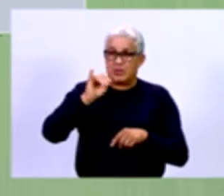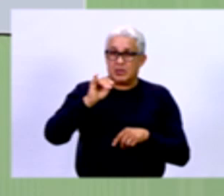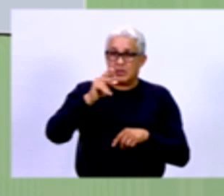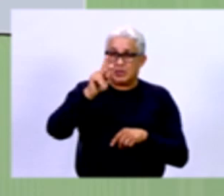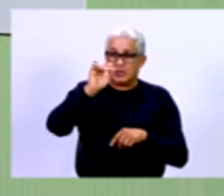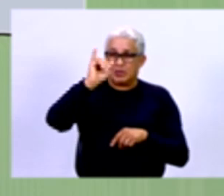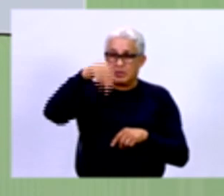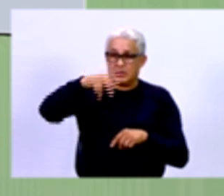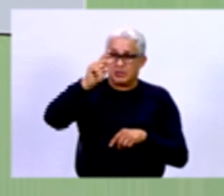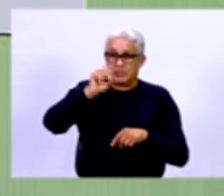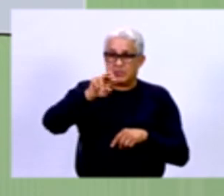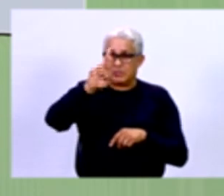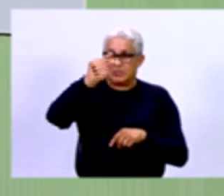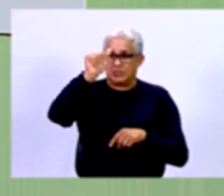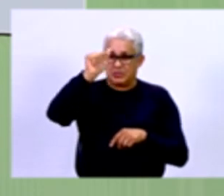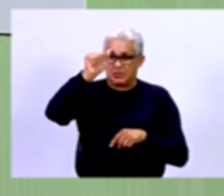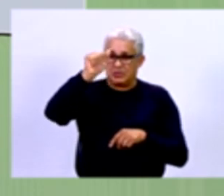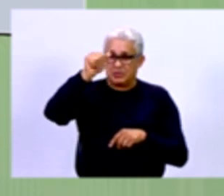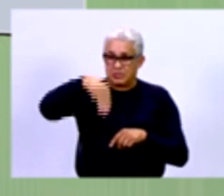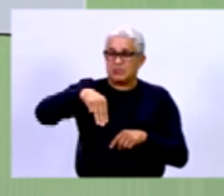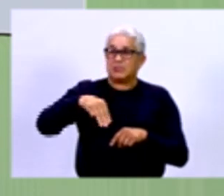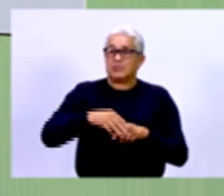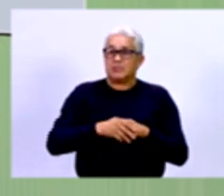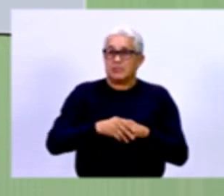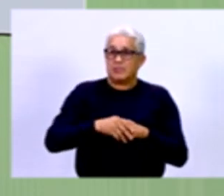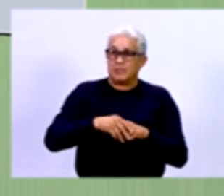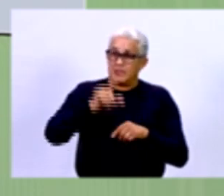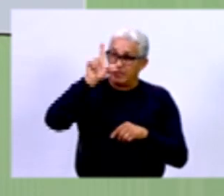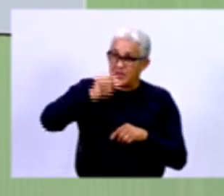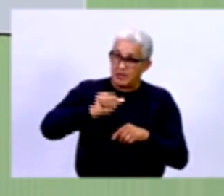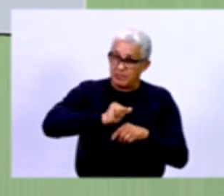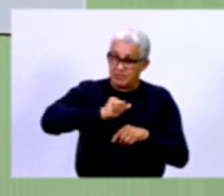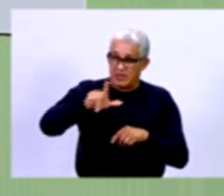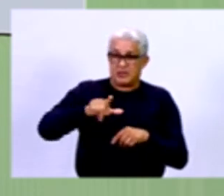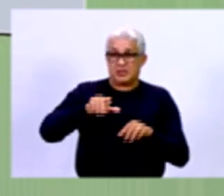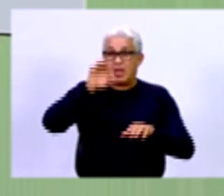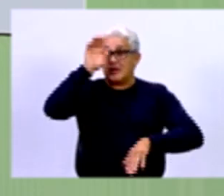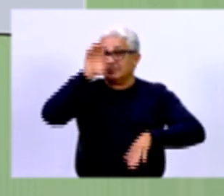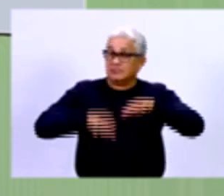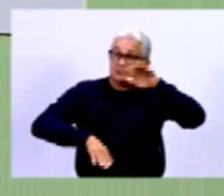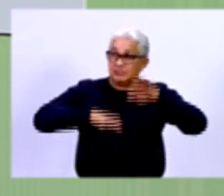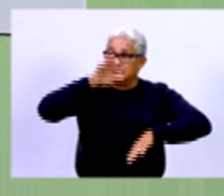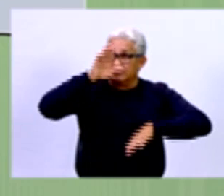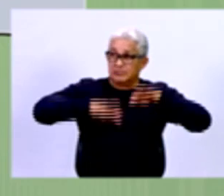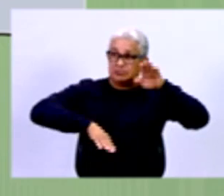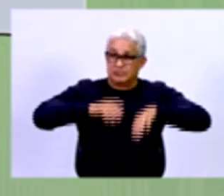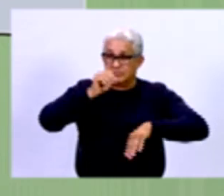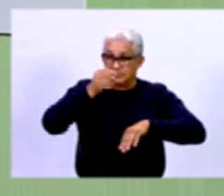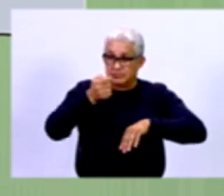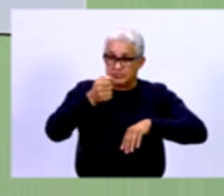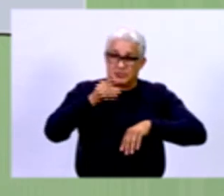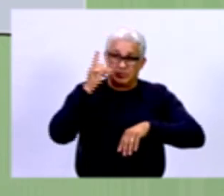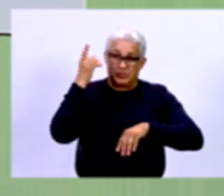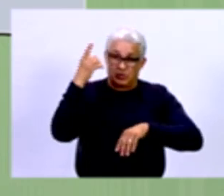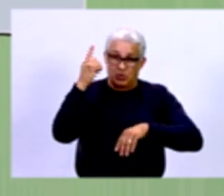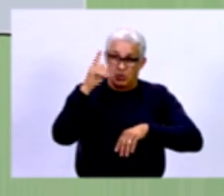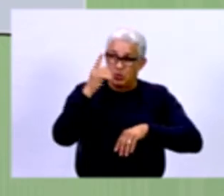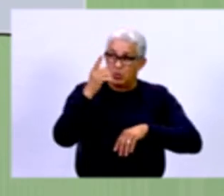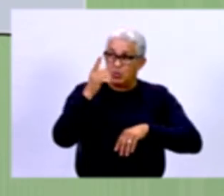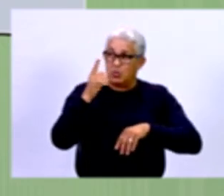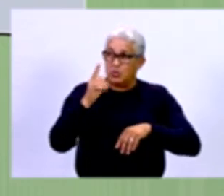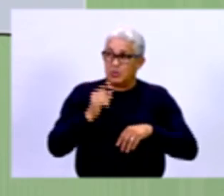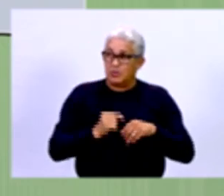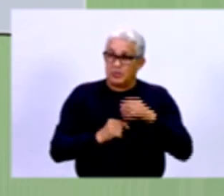ou mais dependendo da cotação da moeda, do câmbio, em dólar.